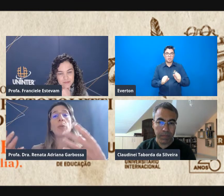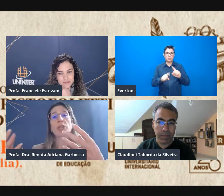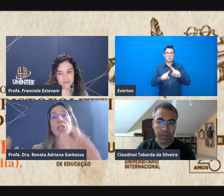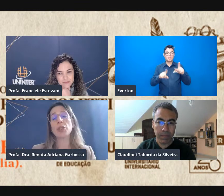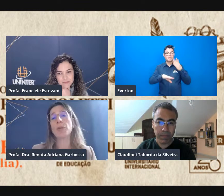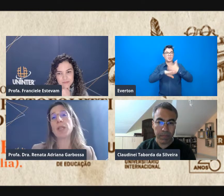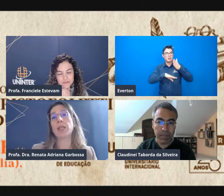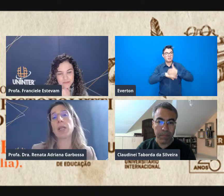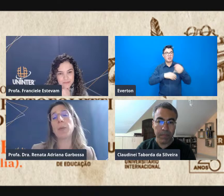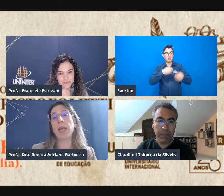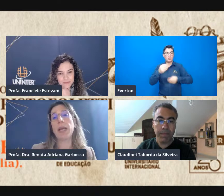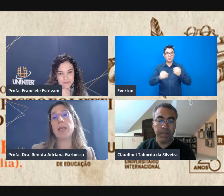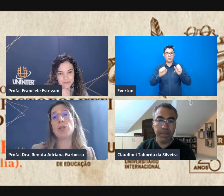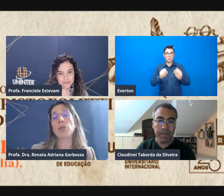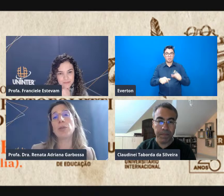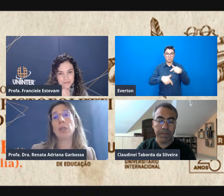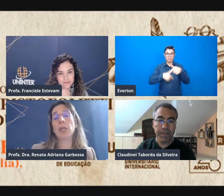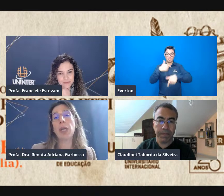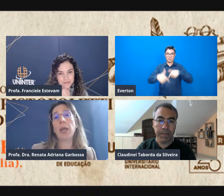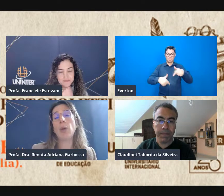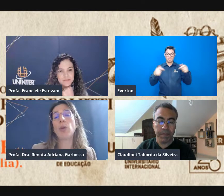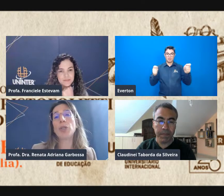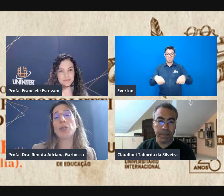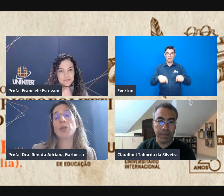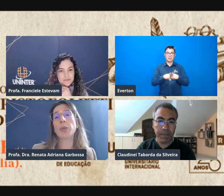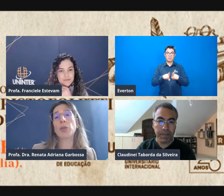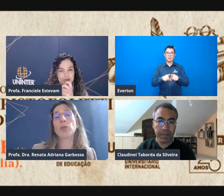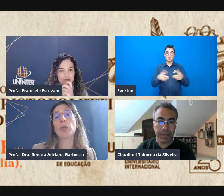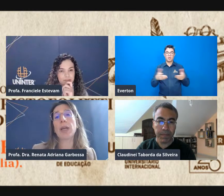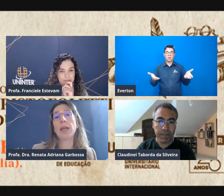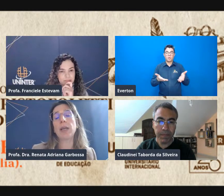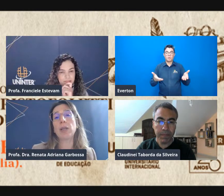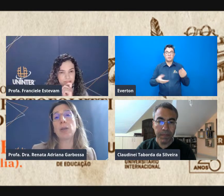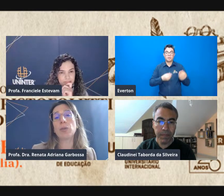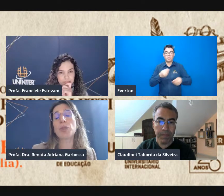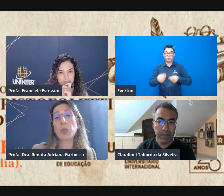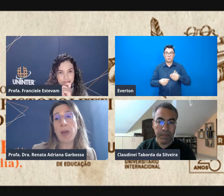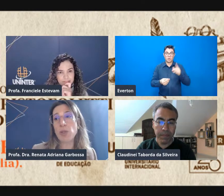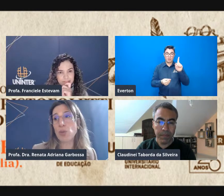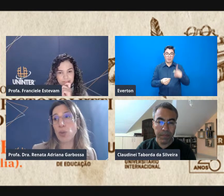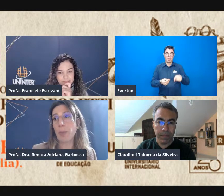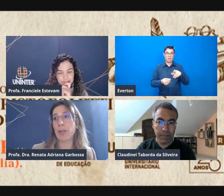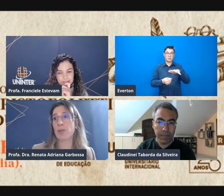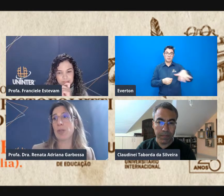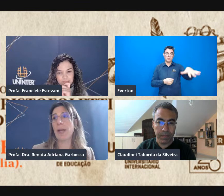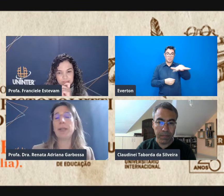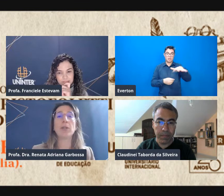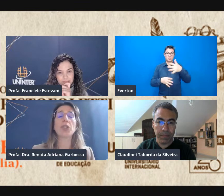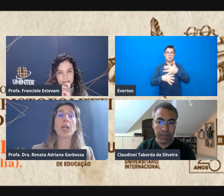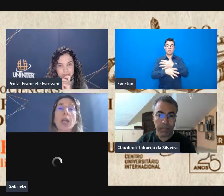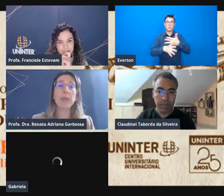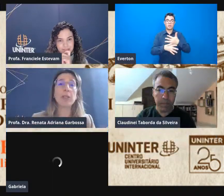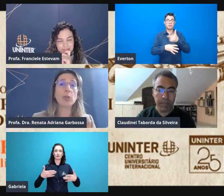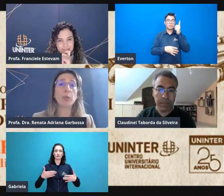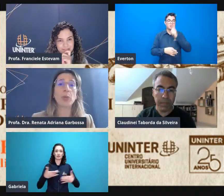prática como que a gente consegue trabalhar isso hoje sobretudo nos espaços urbanos então acho que cabe tanto para